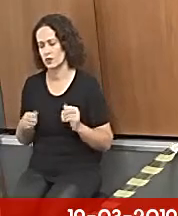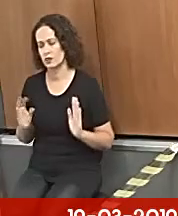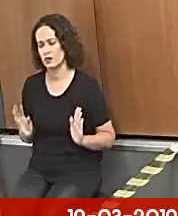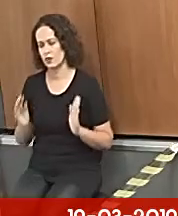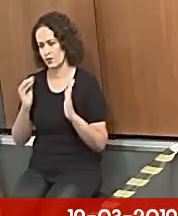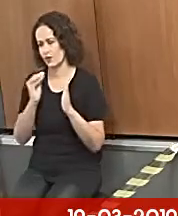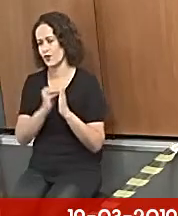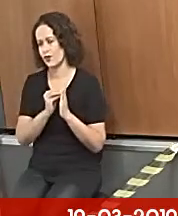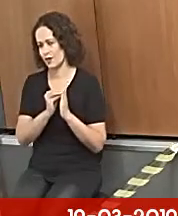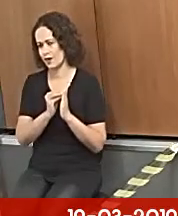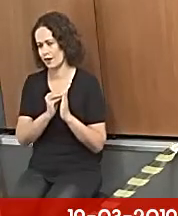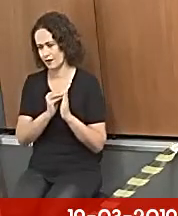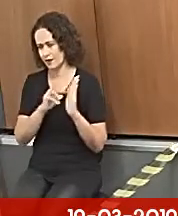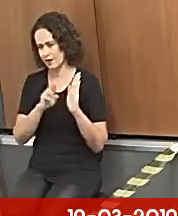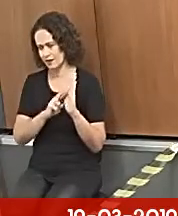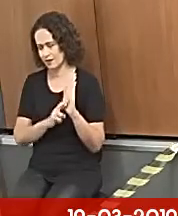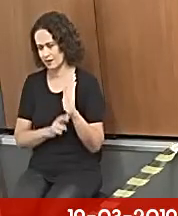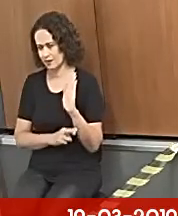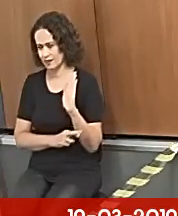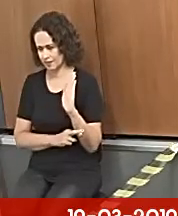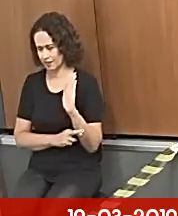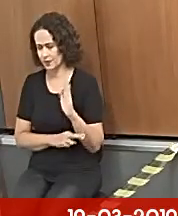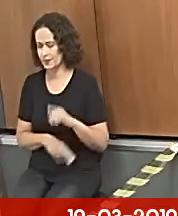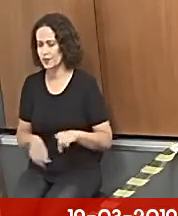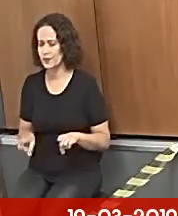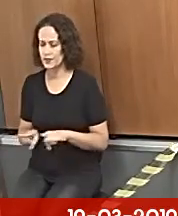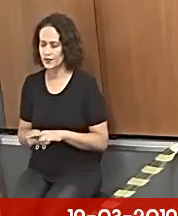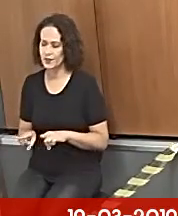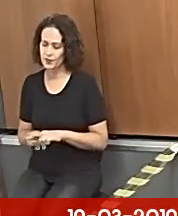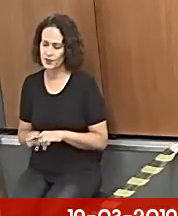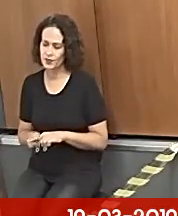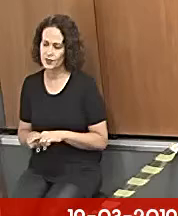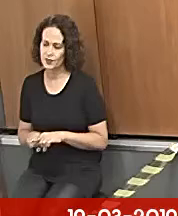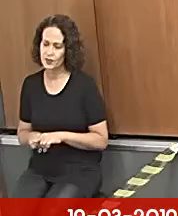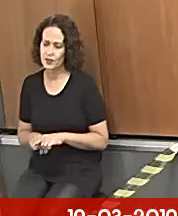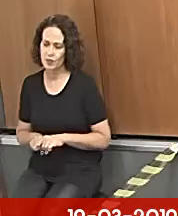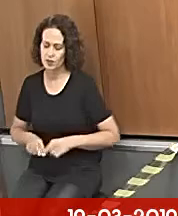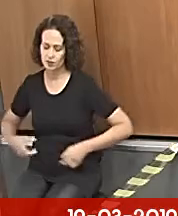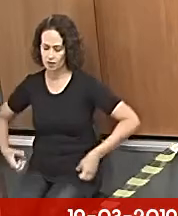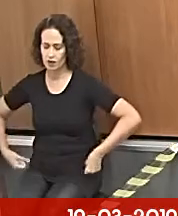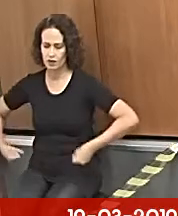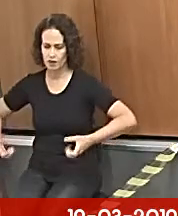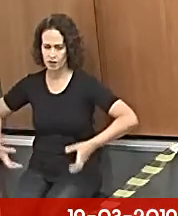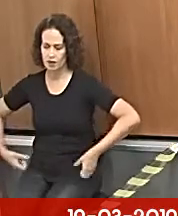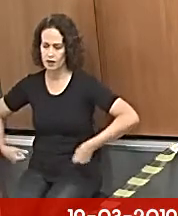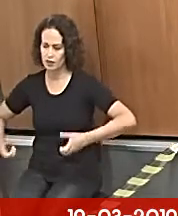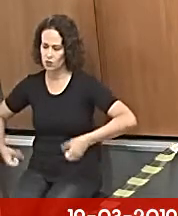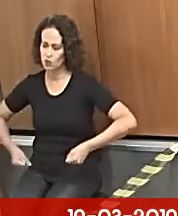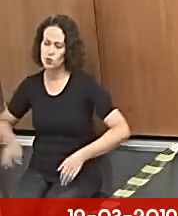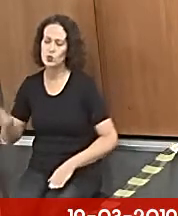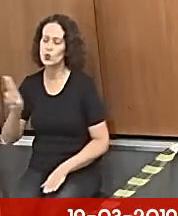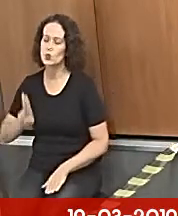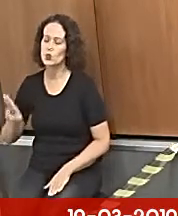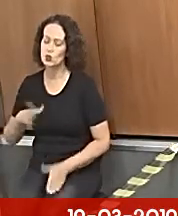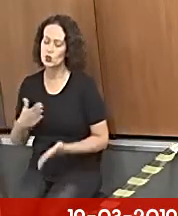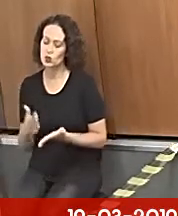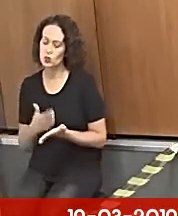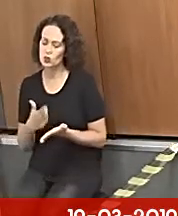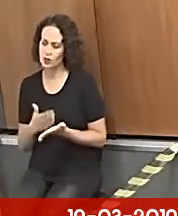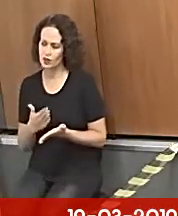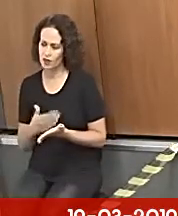senhor regiões ritmos a questão do cateter e hidrofílico os cadeirantes utilizam que um cateter é eo que o sus